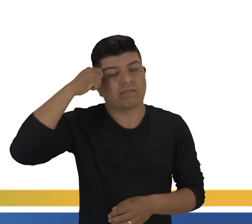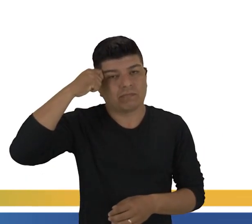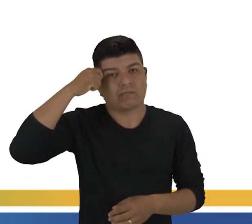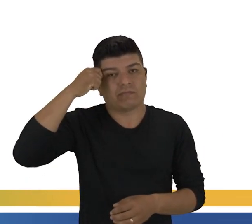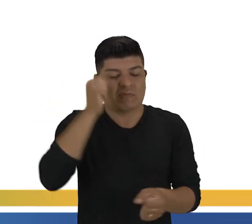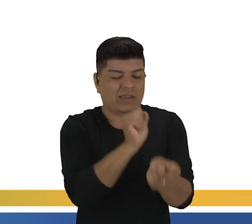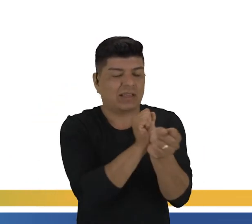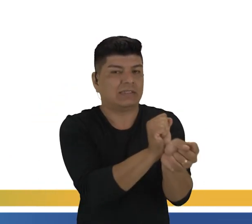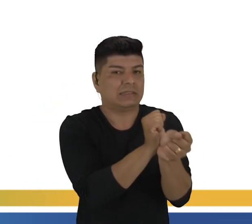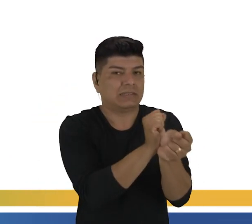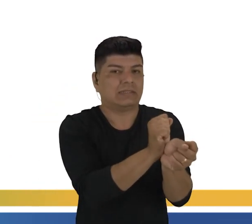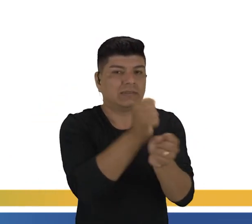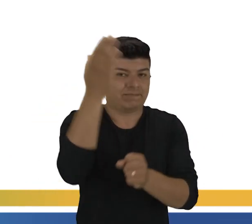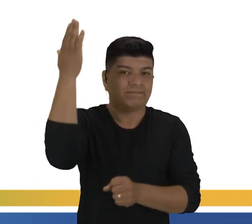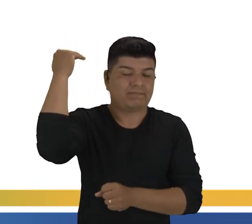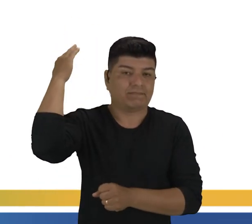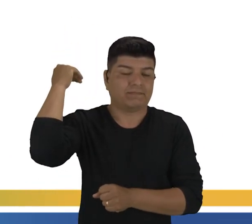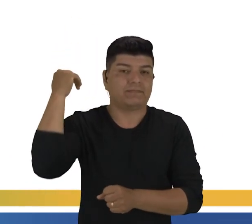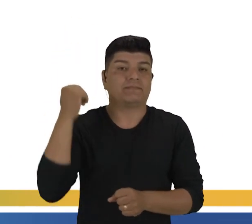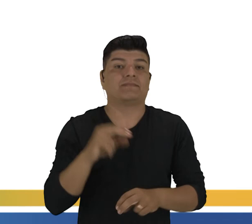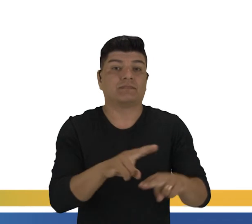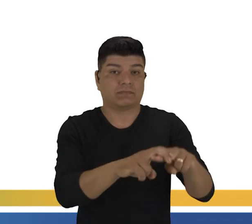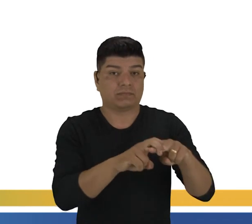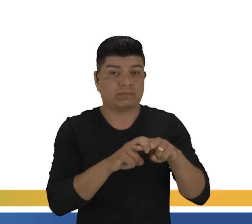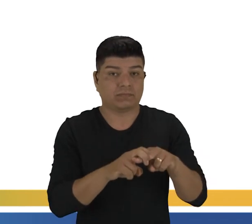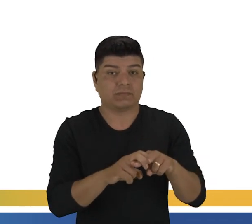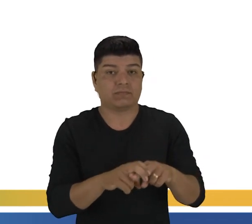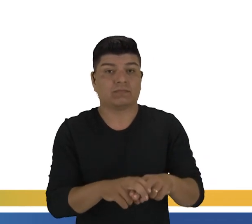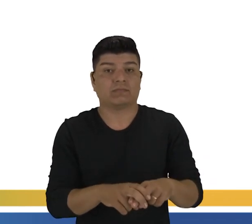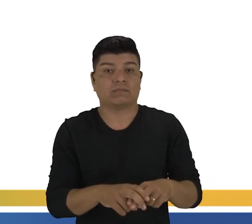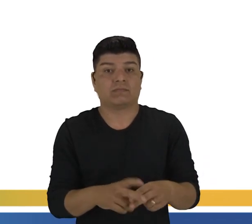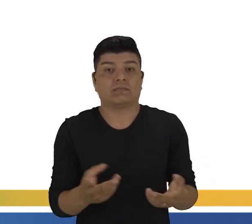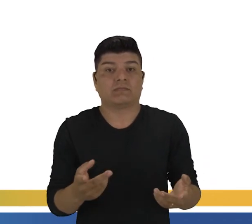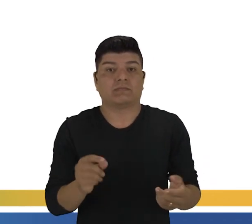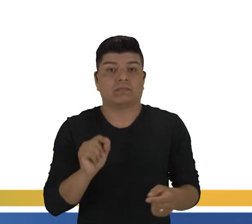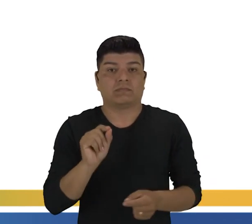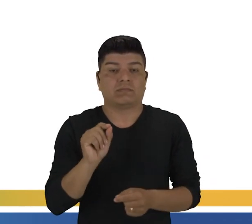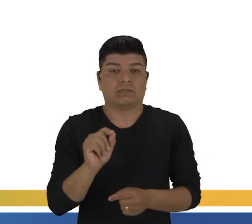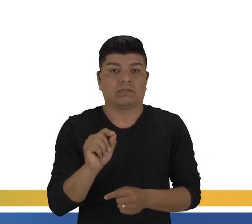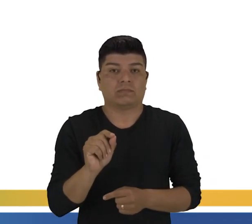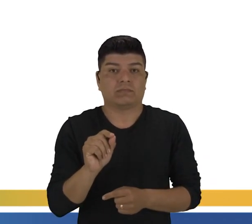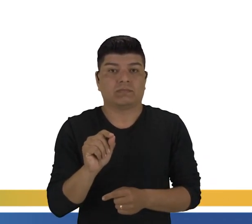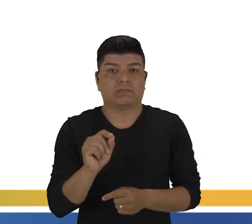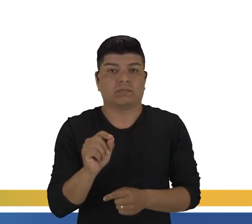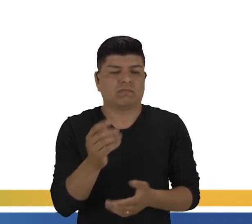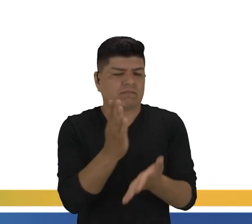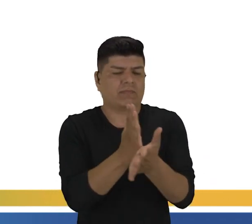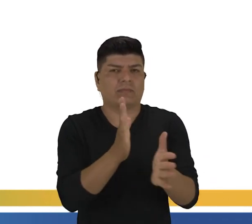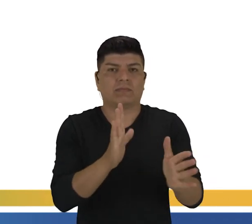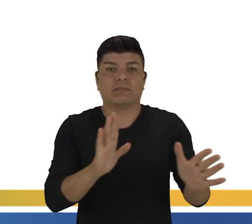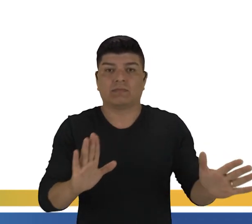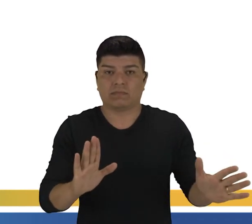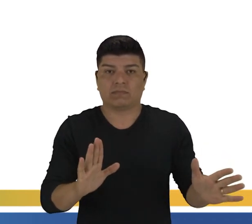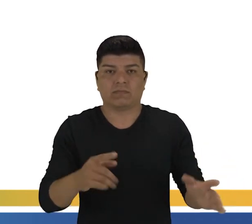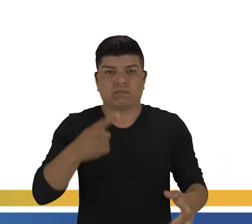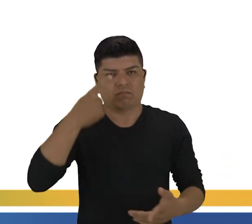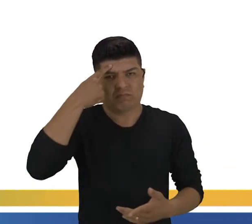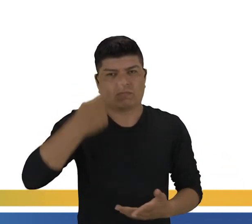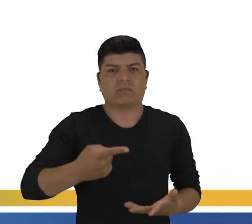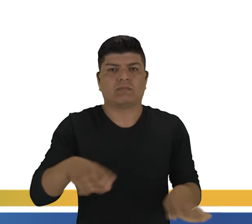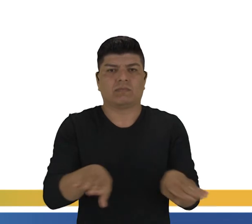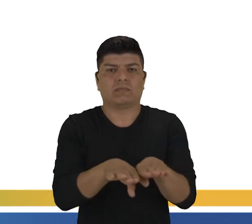eram escravizados. Então, foi um momento em que os republicanos queriam acabar com a